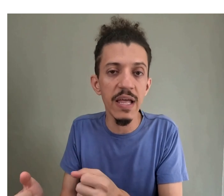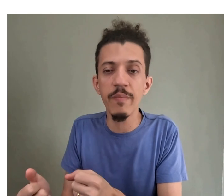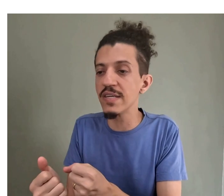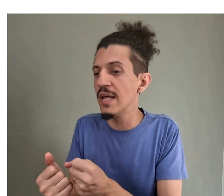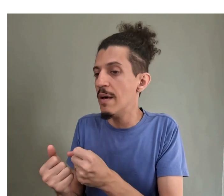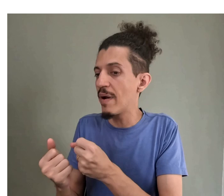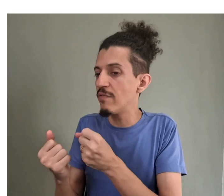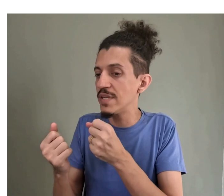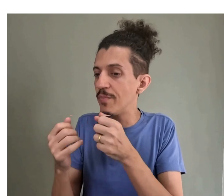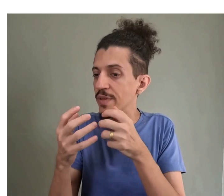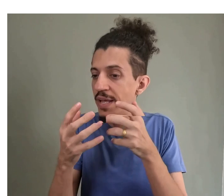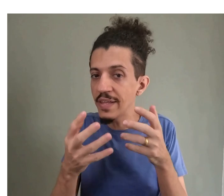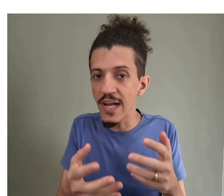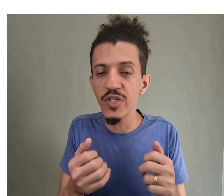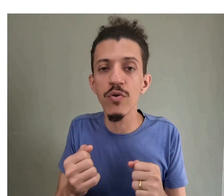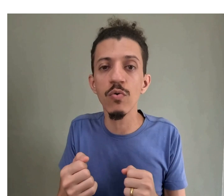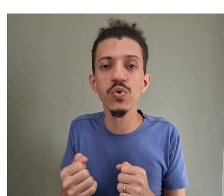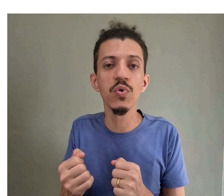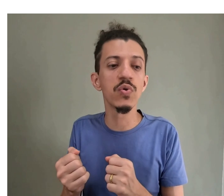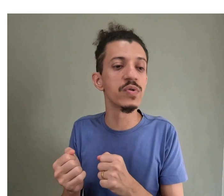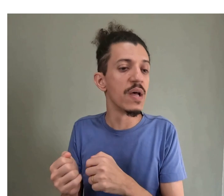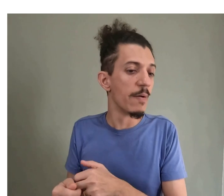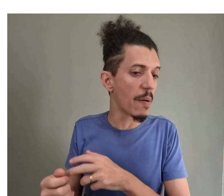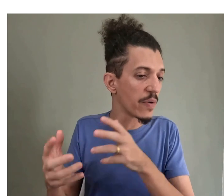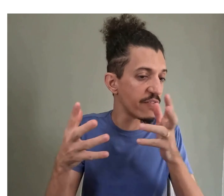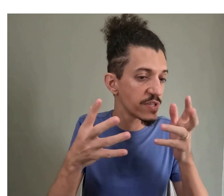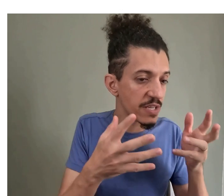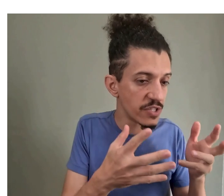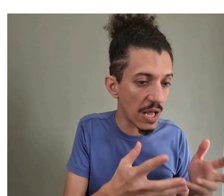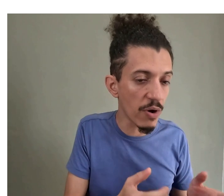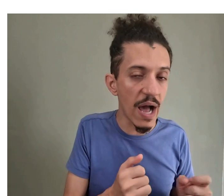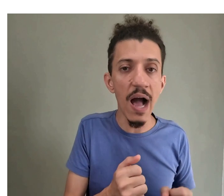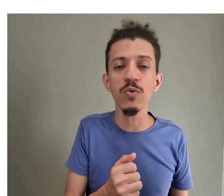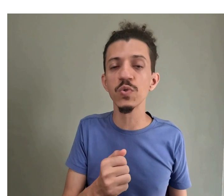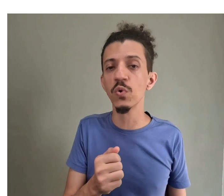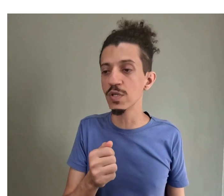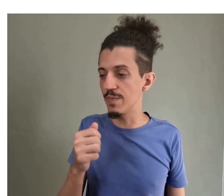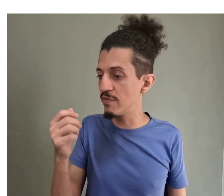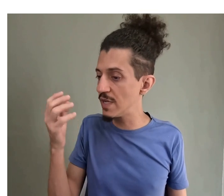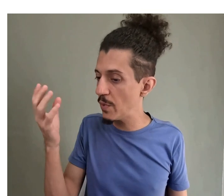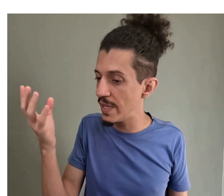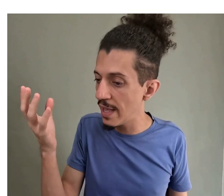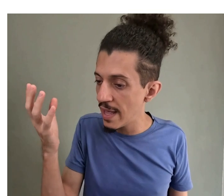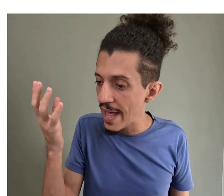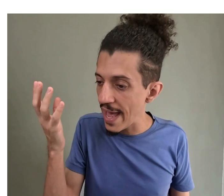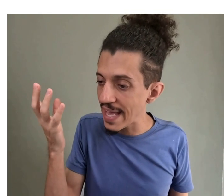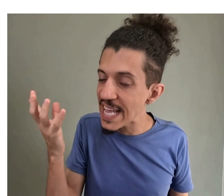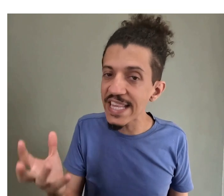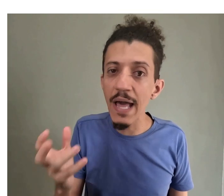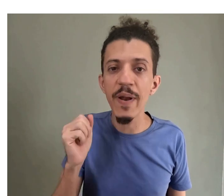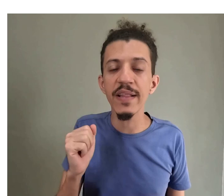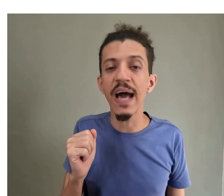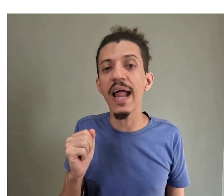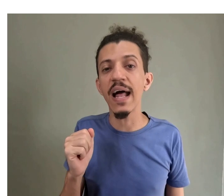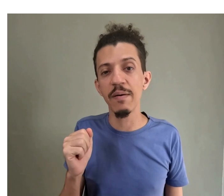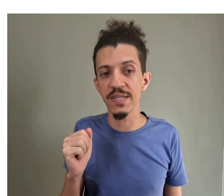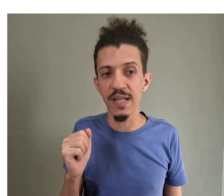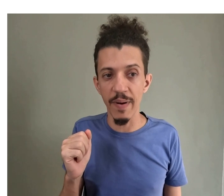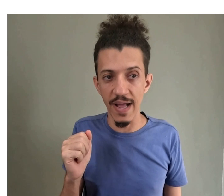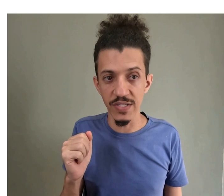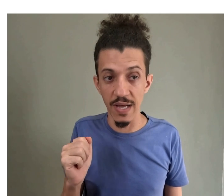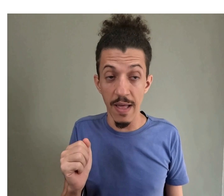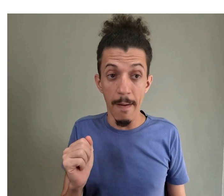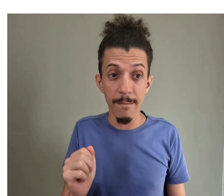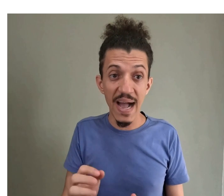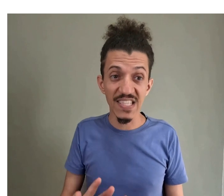na Libras, para você poder interagir com os surdos, para poder você dialogar com os surdos, para você poder interpretar a Libras na